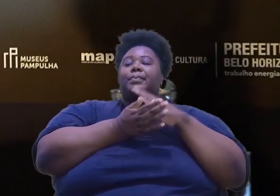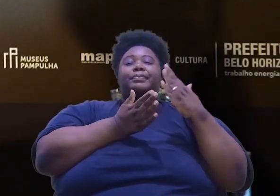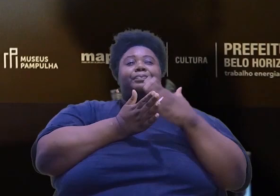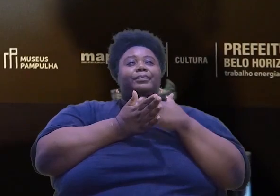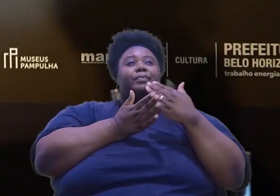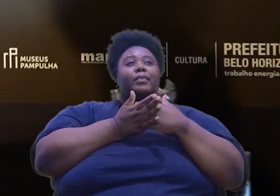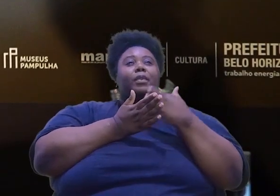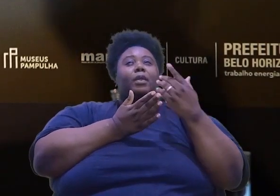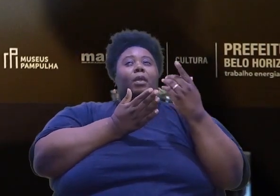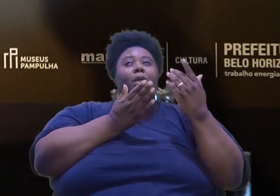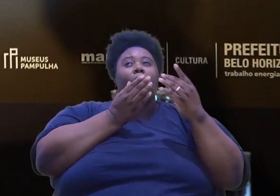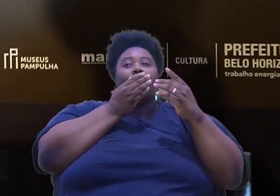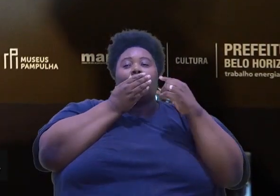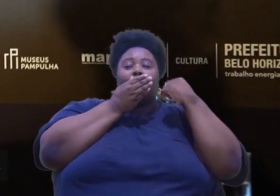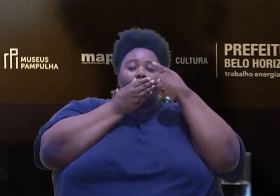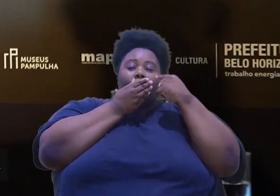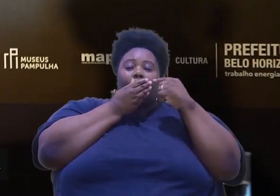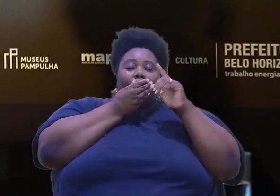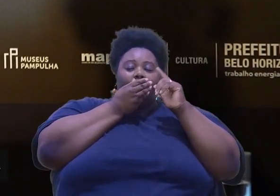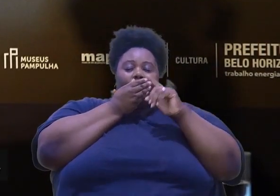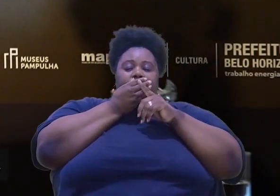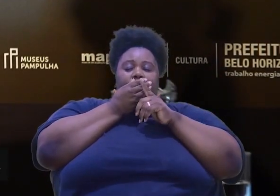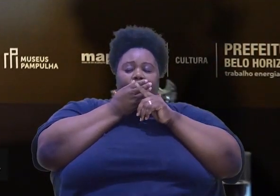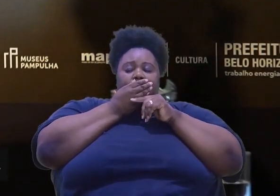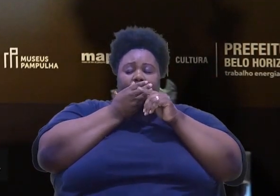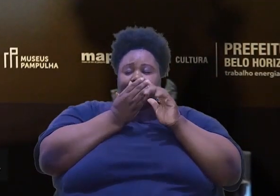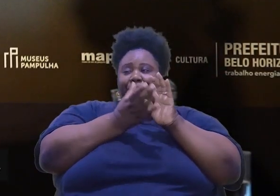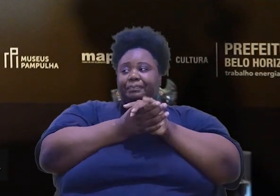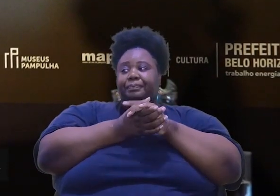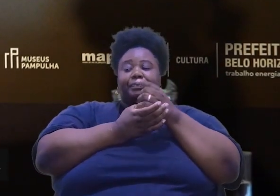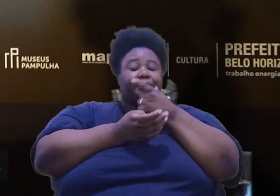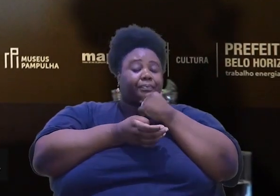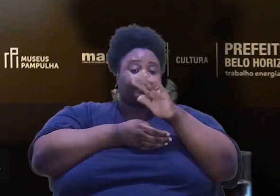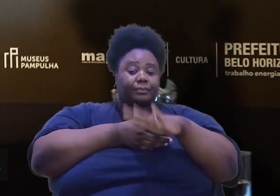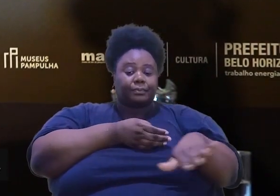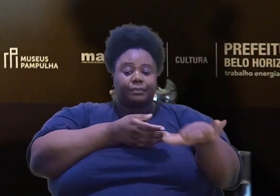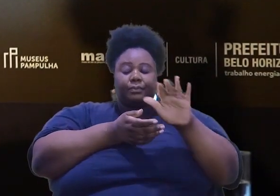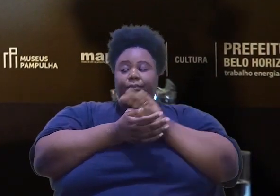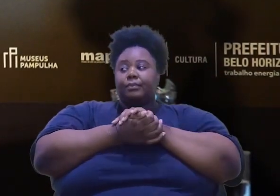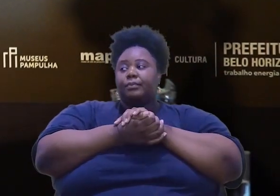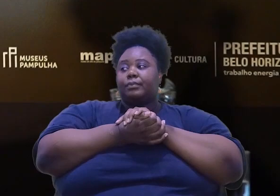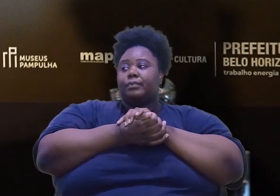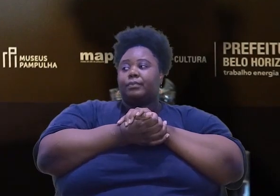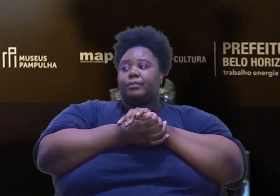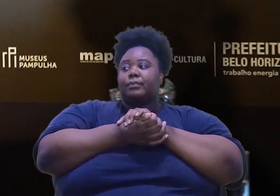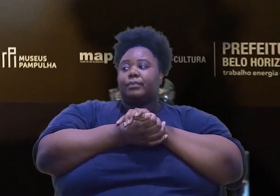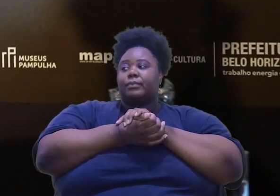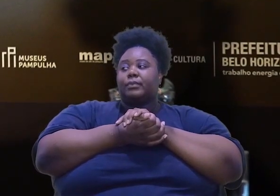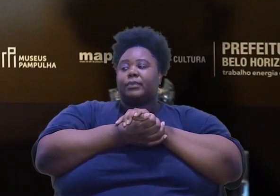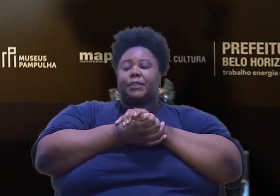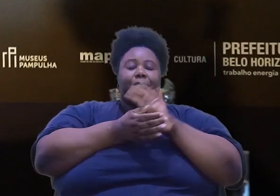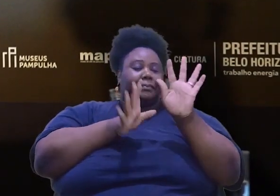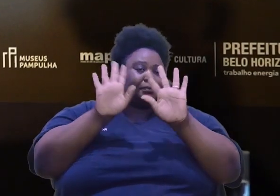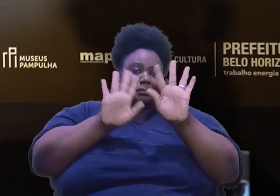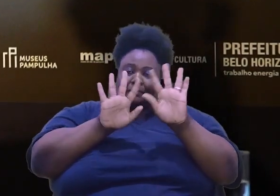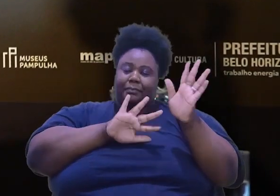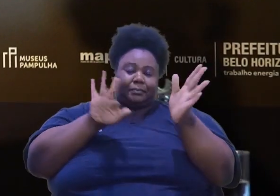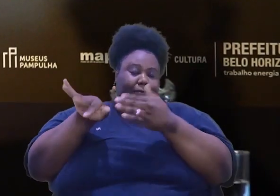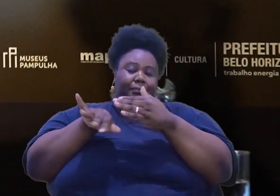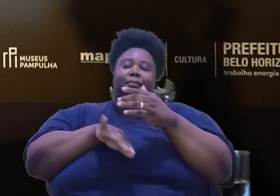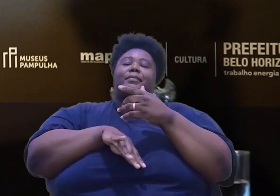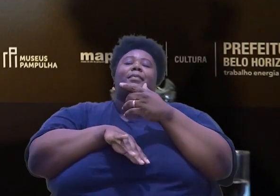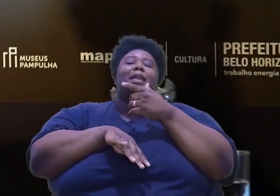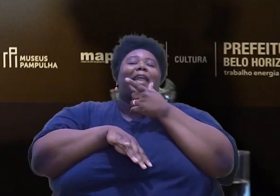com Jabuti, Olhos d'Água. Ele era um menino de rua. De rua, não, mentira, ele não era um menino de rua, era um